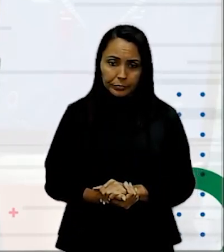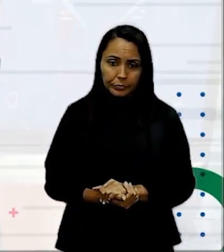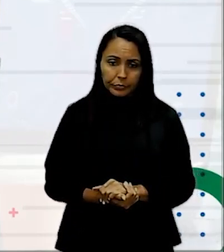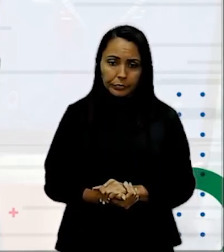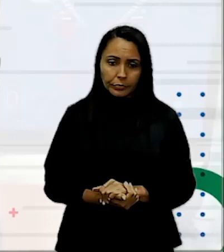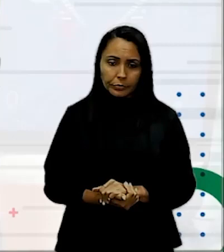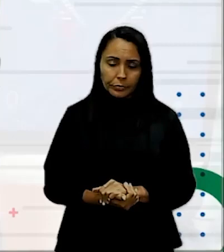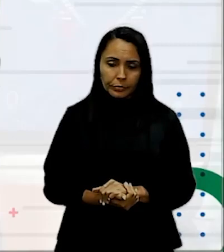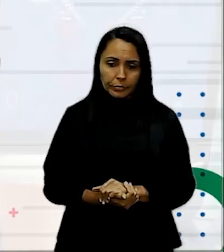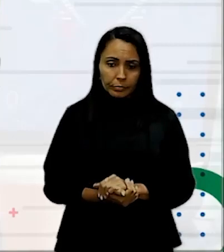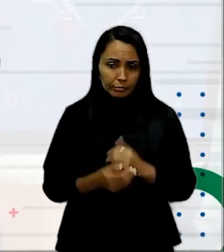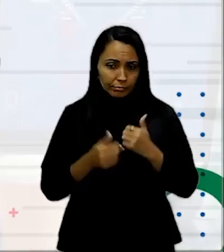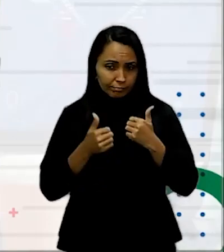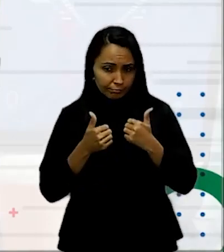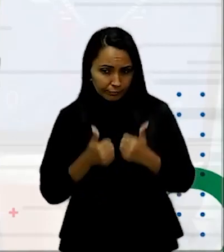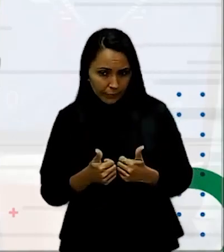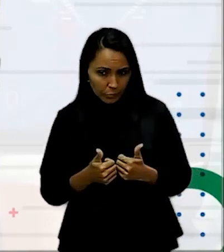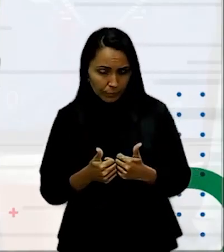Certo?